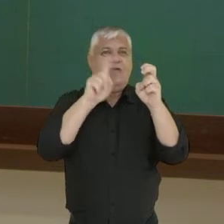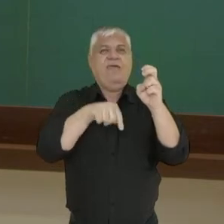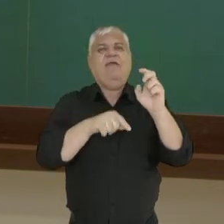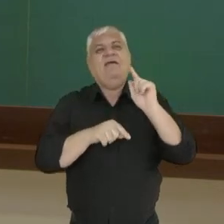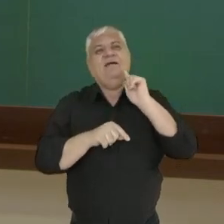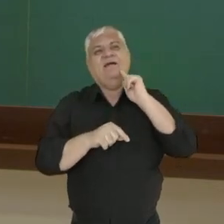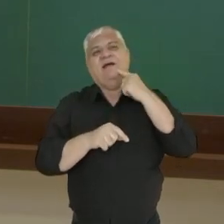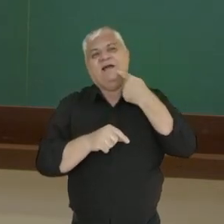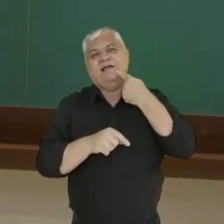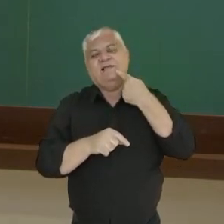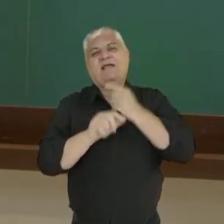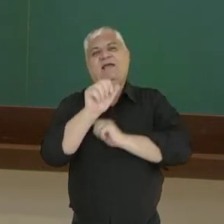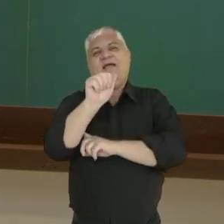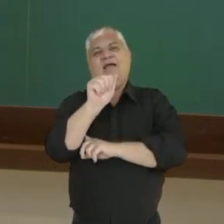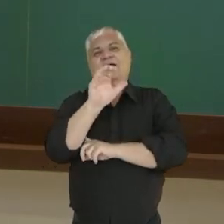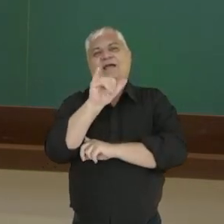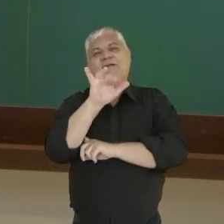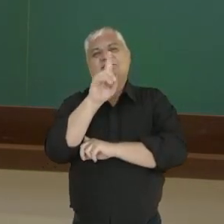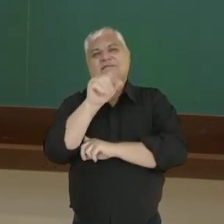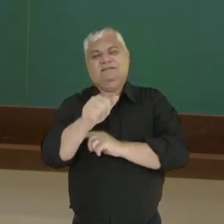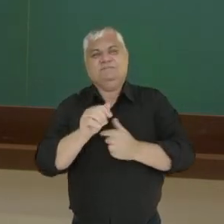a solução é ácida.